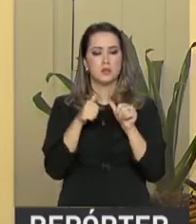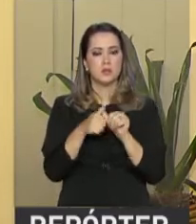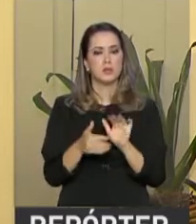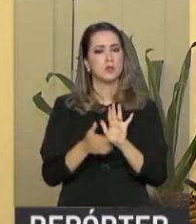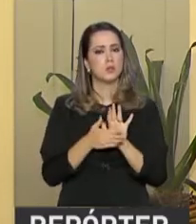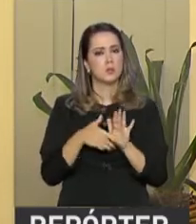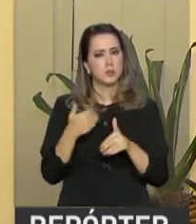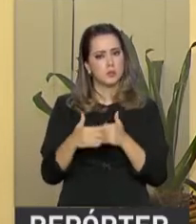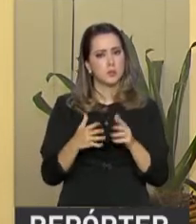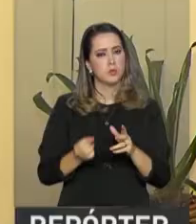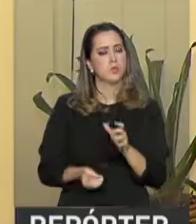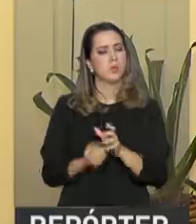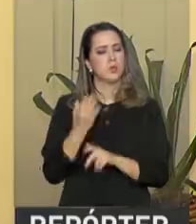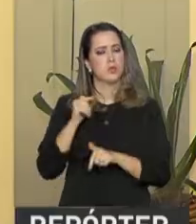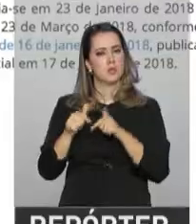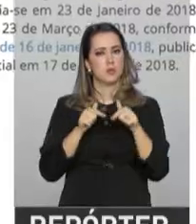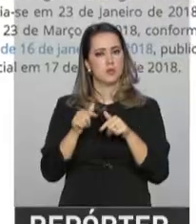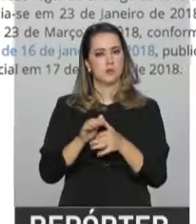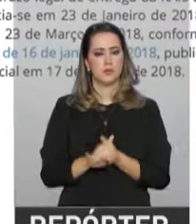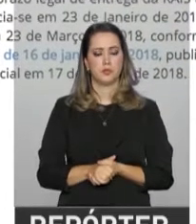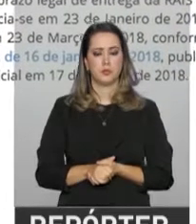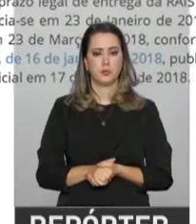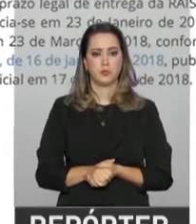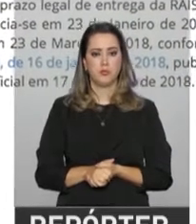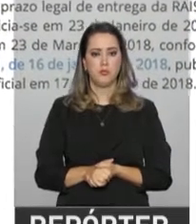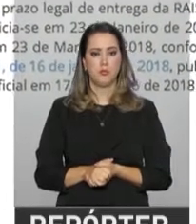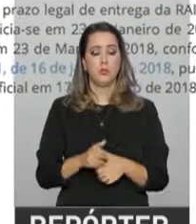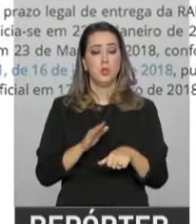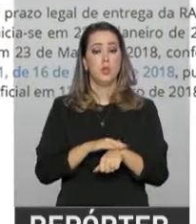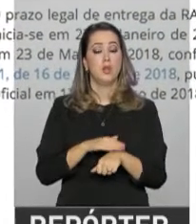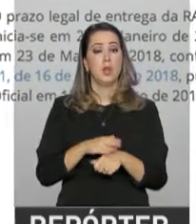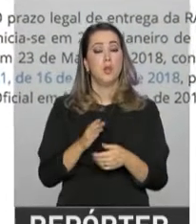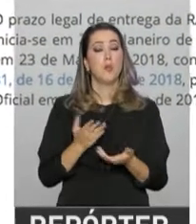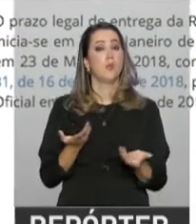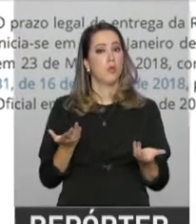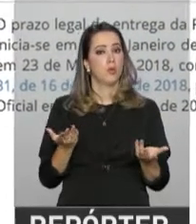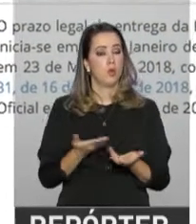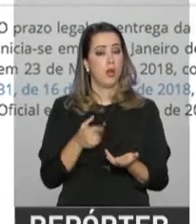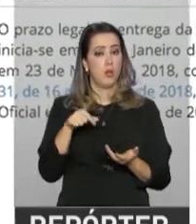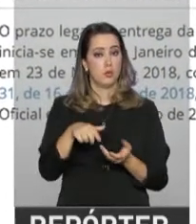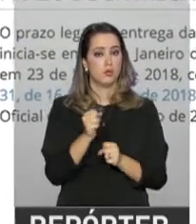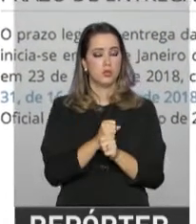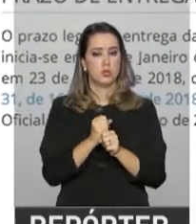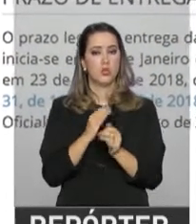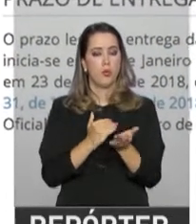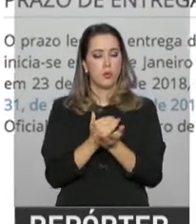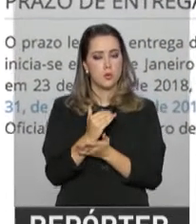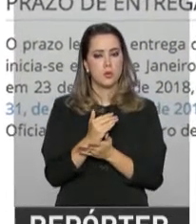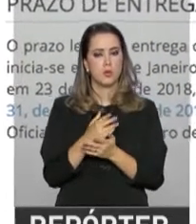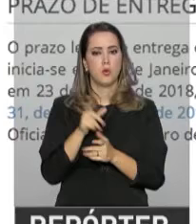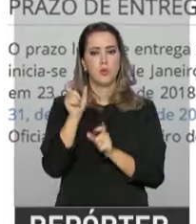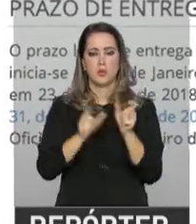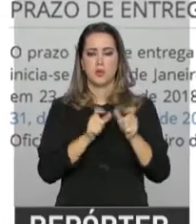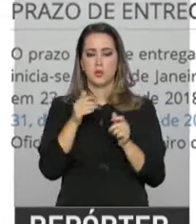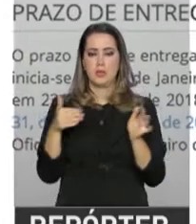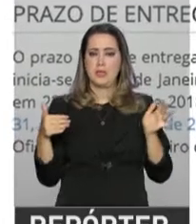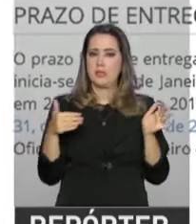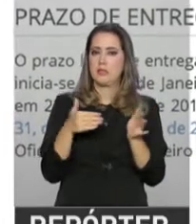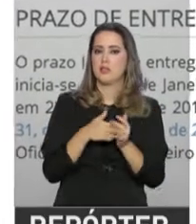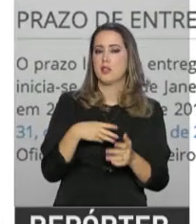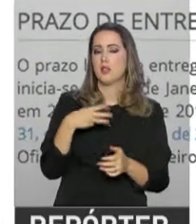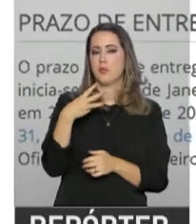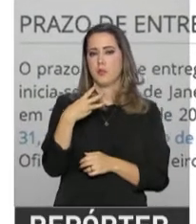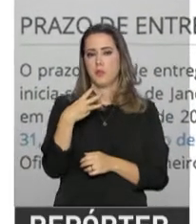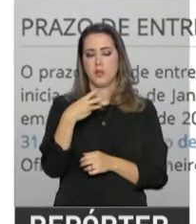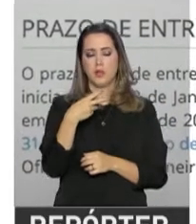proporcionando maior geração de empregos ou não eo prazo para entregar a rais de 2007 já começou empregadores têm até 23